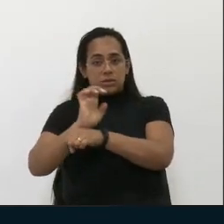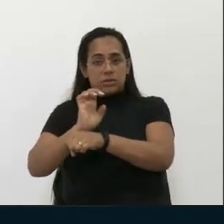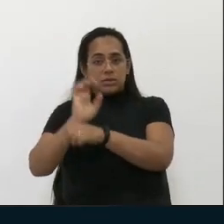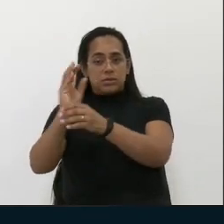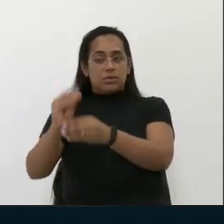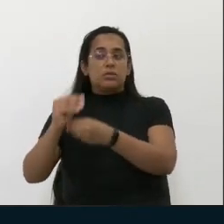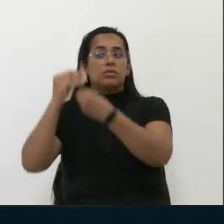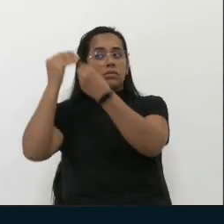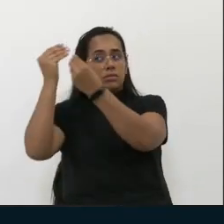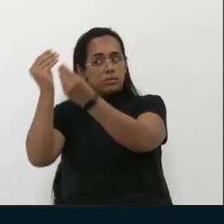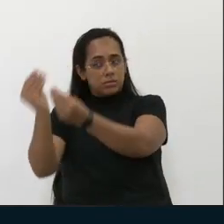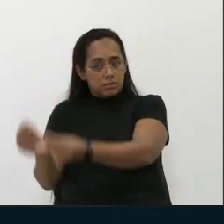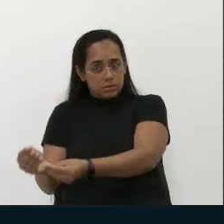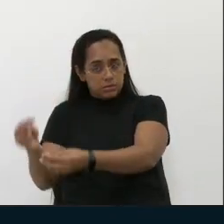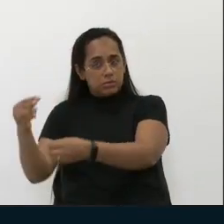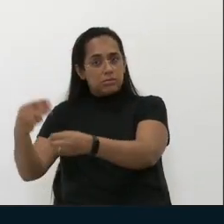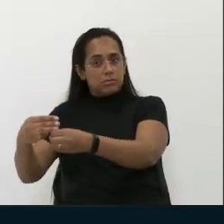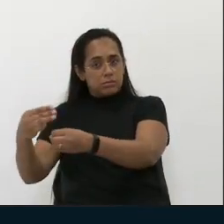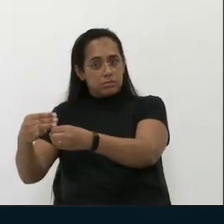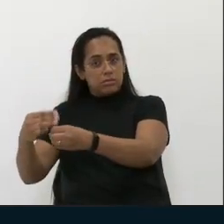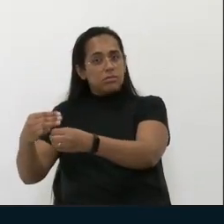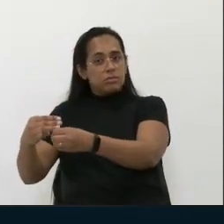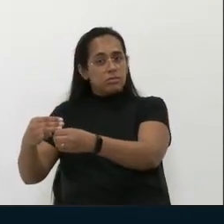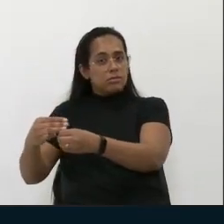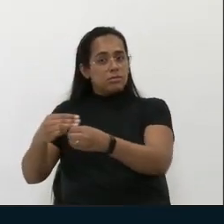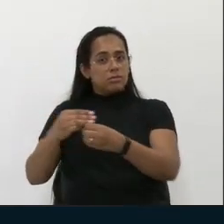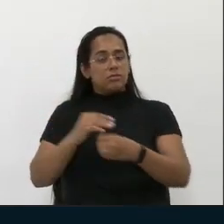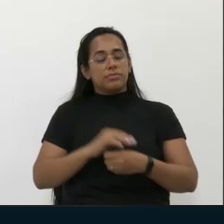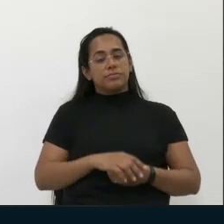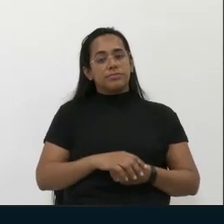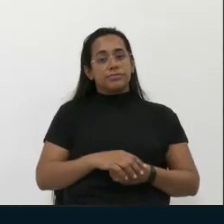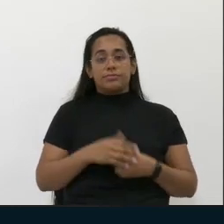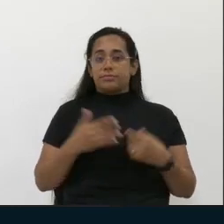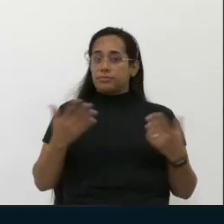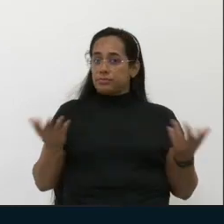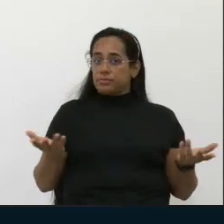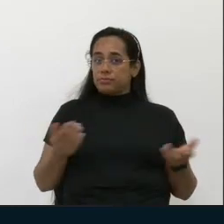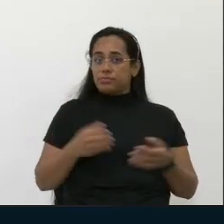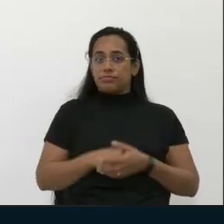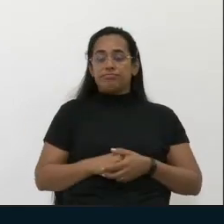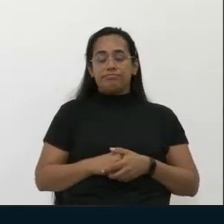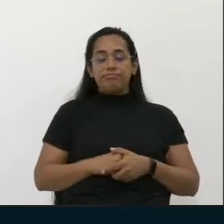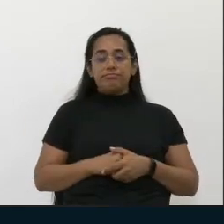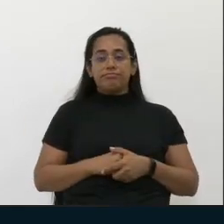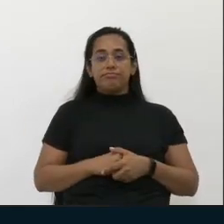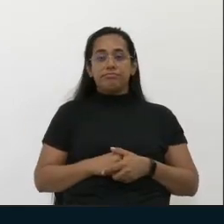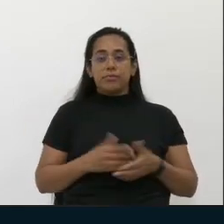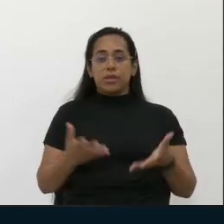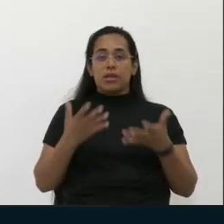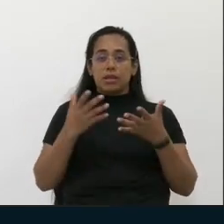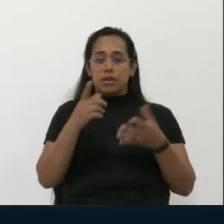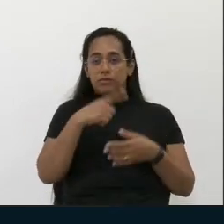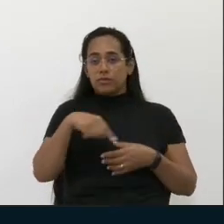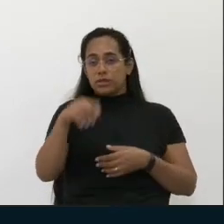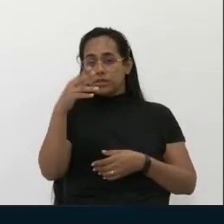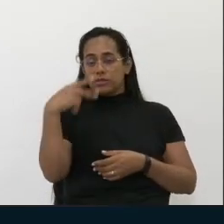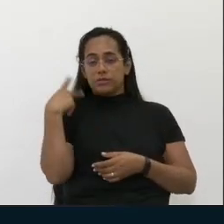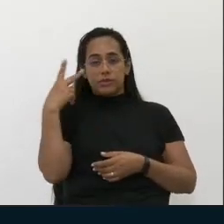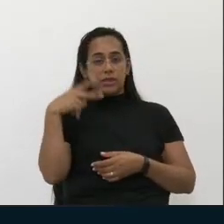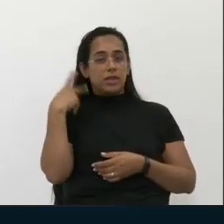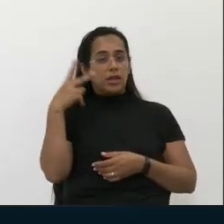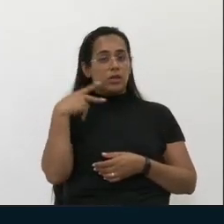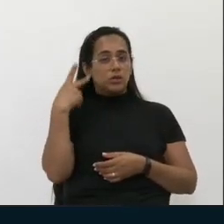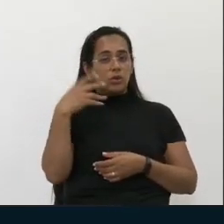para o municipal. Então, chega de... Eu gostaria que os vereadores tivessem um pouquinho mais